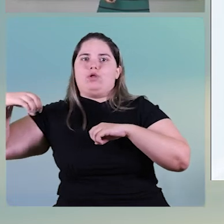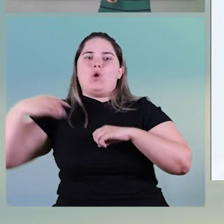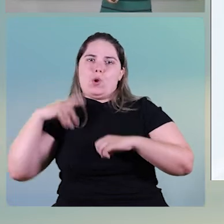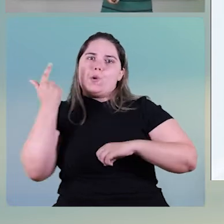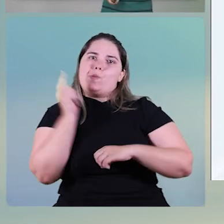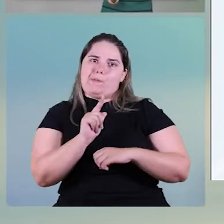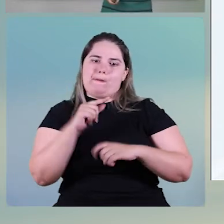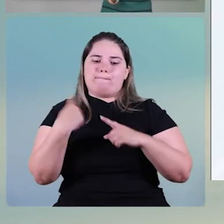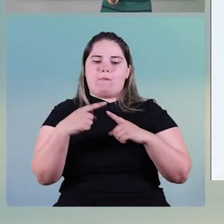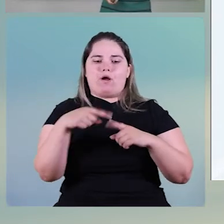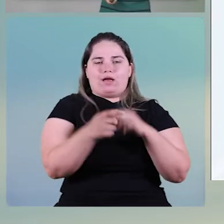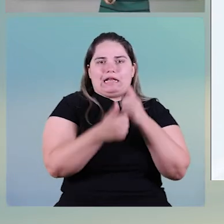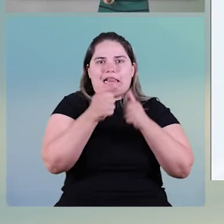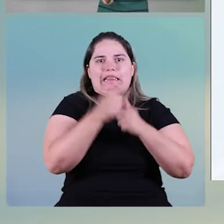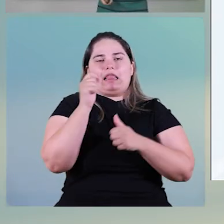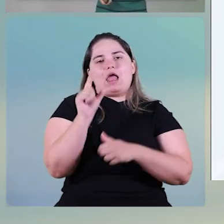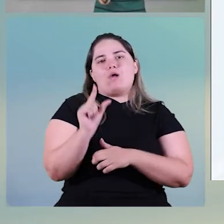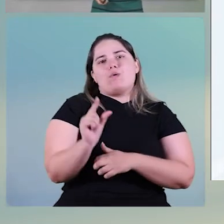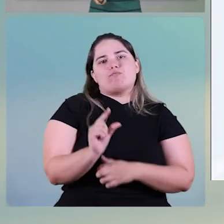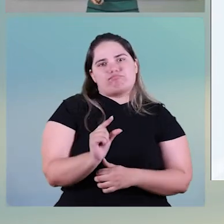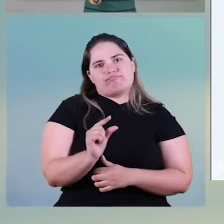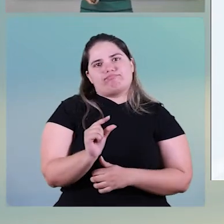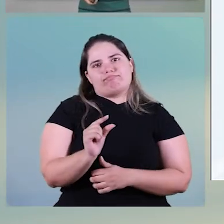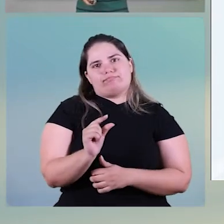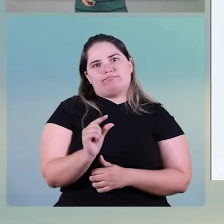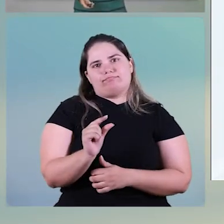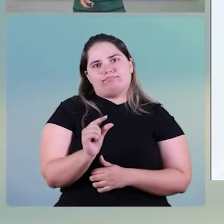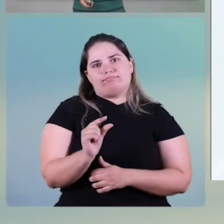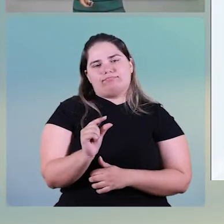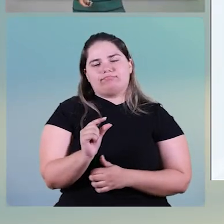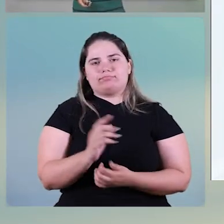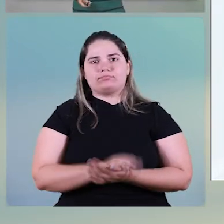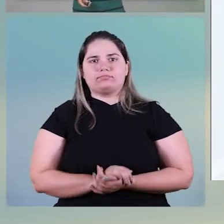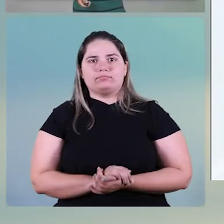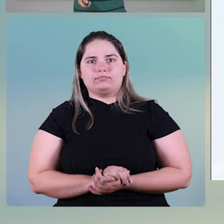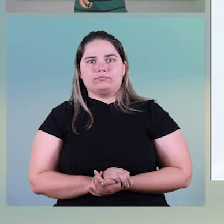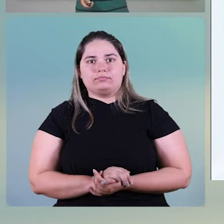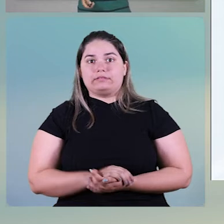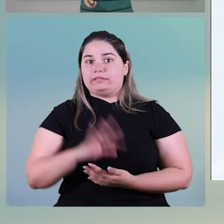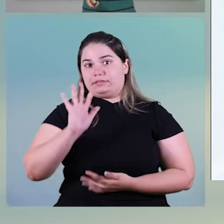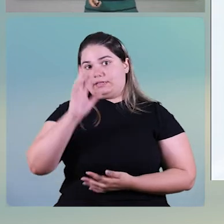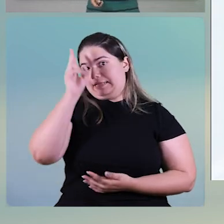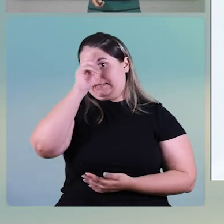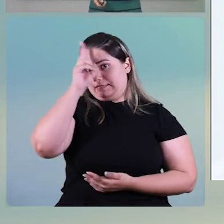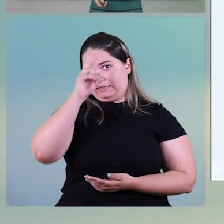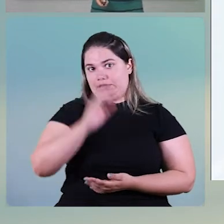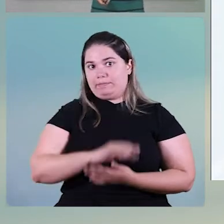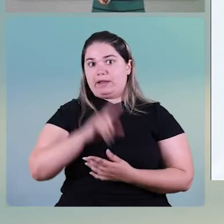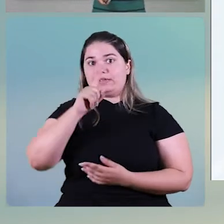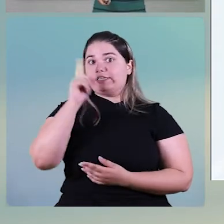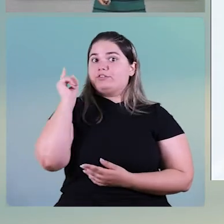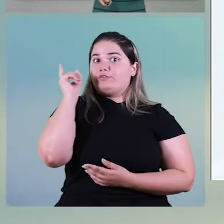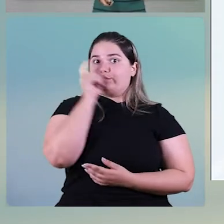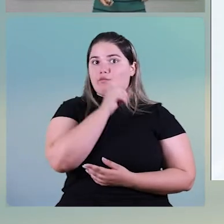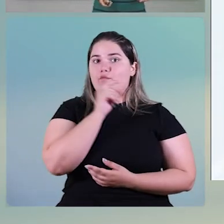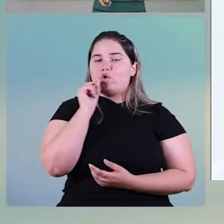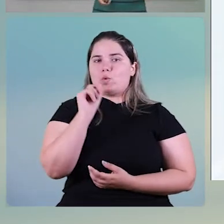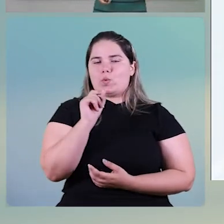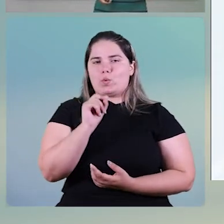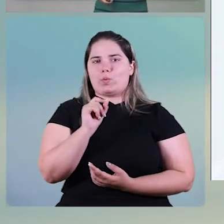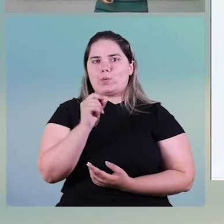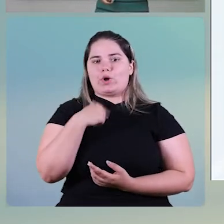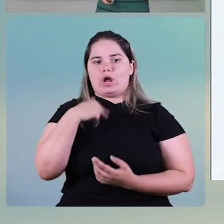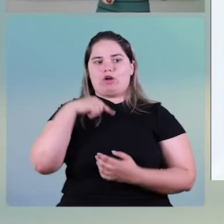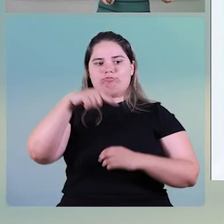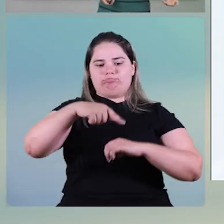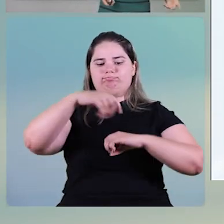atrito diminui imediatamente para um valor menor. Lembre, né? É mais difícil você